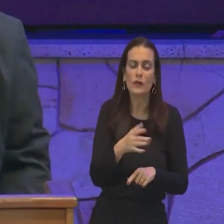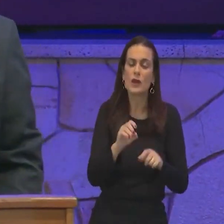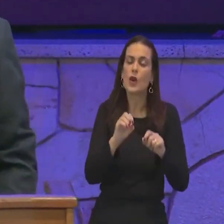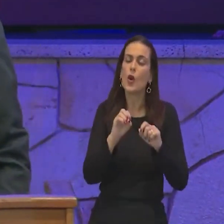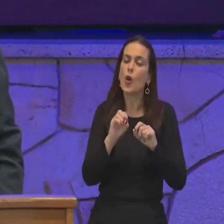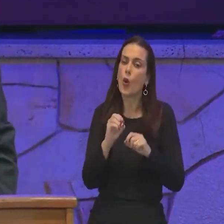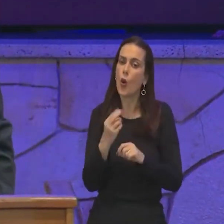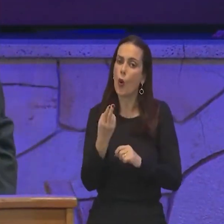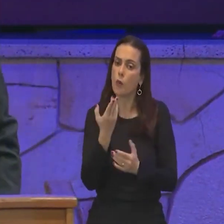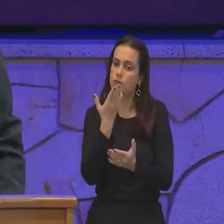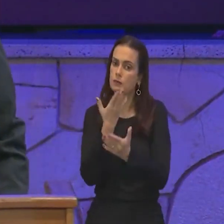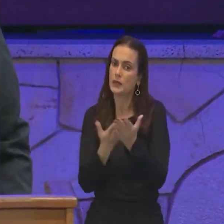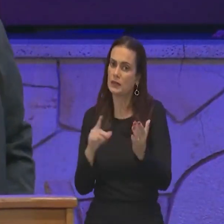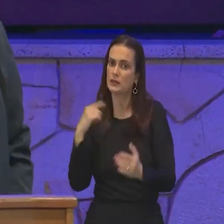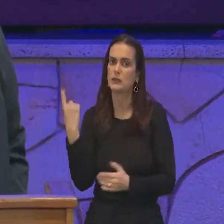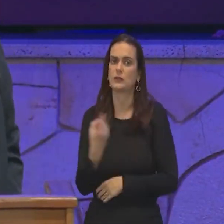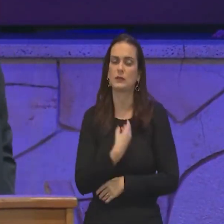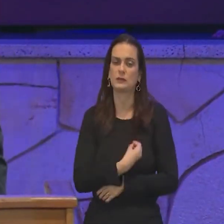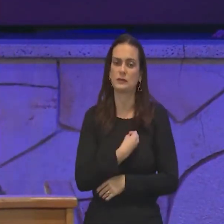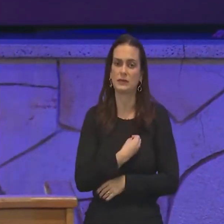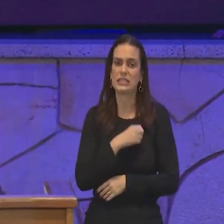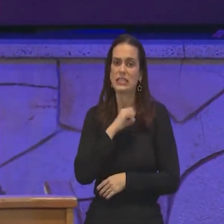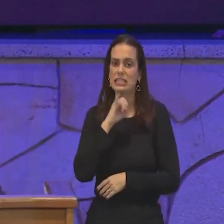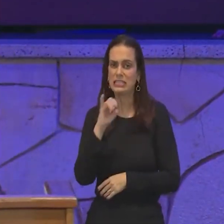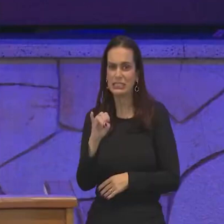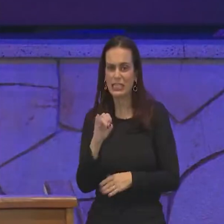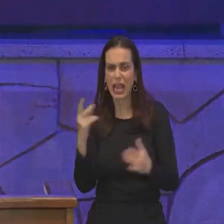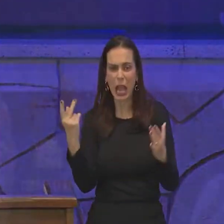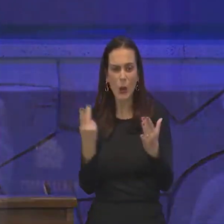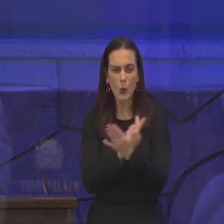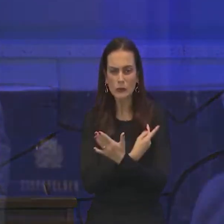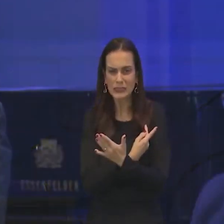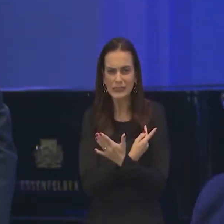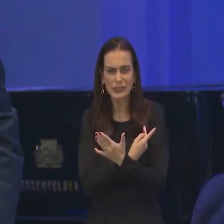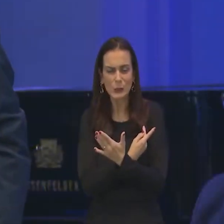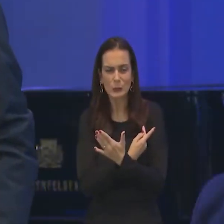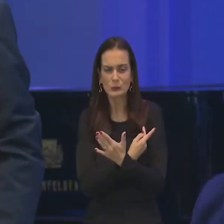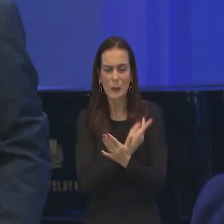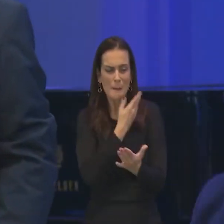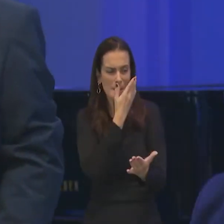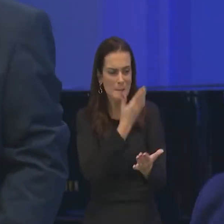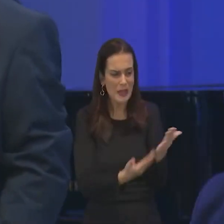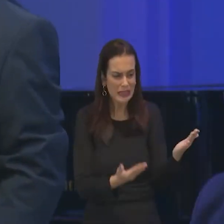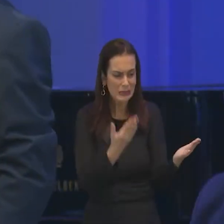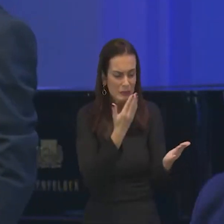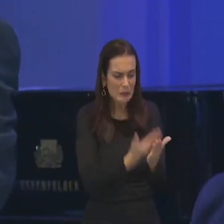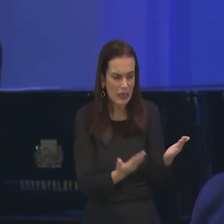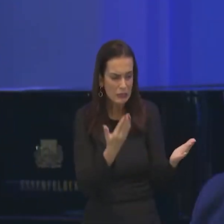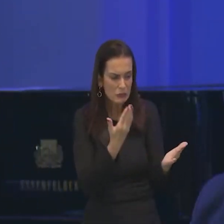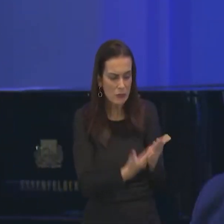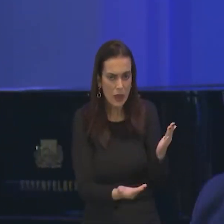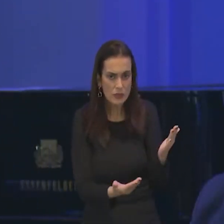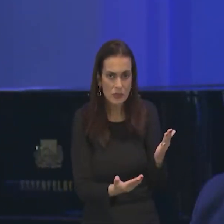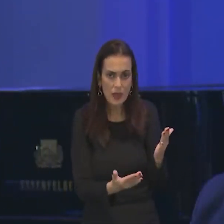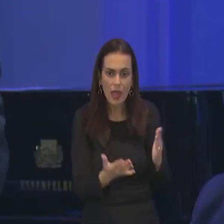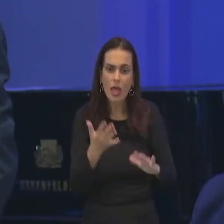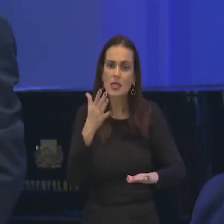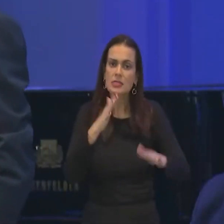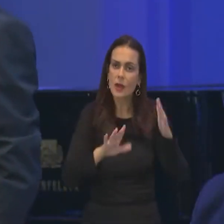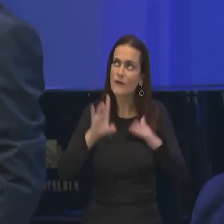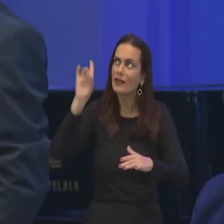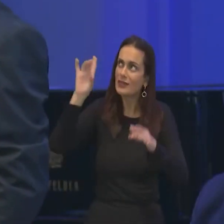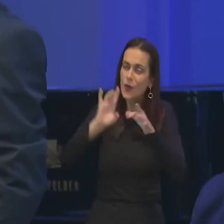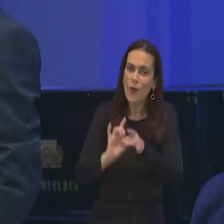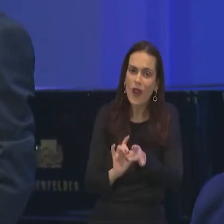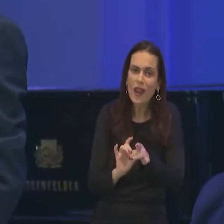na nossa vida. Ouça isso, irmão, se alguma porta se fechou para um pedido que você estava fazendo, ou se alguma porta se abriu,